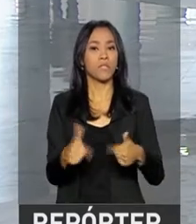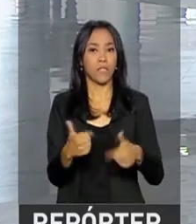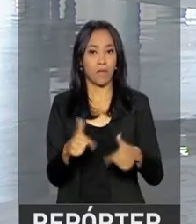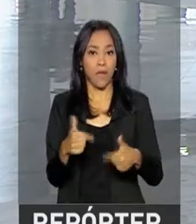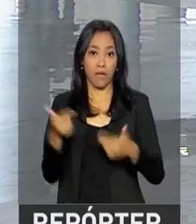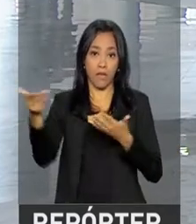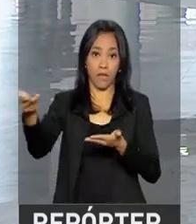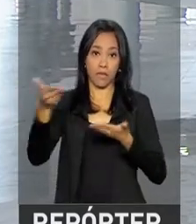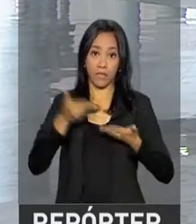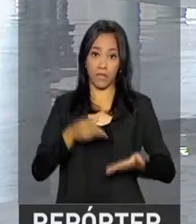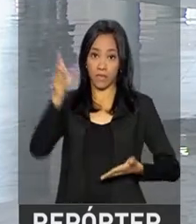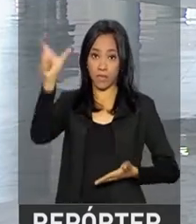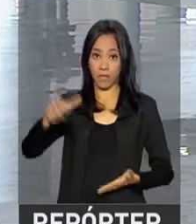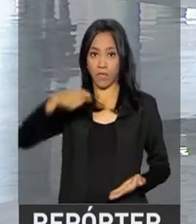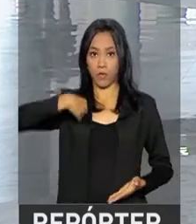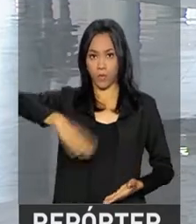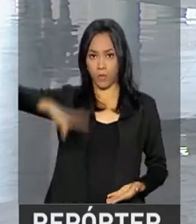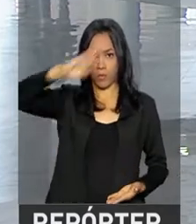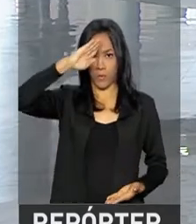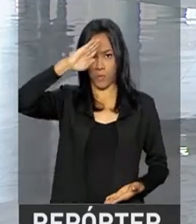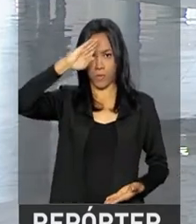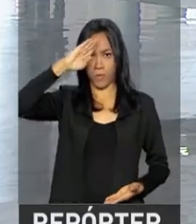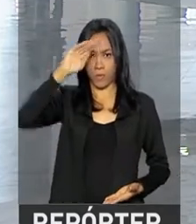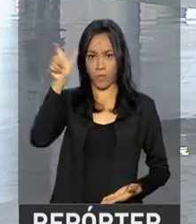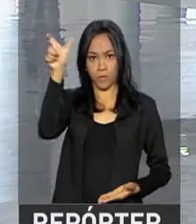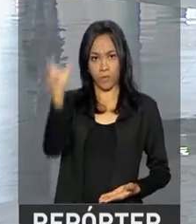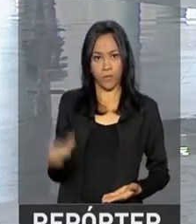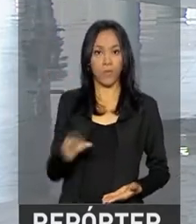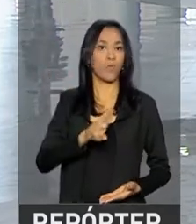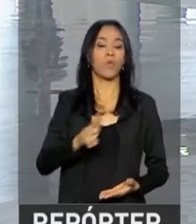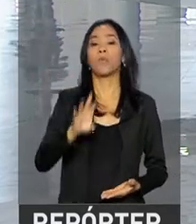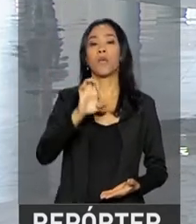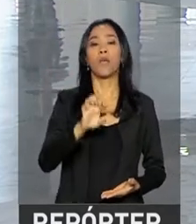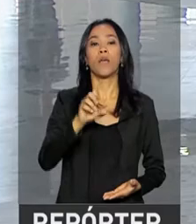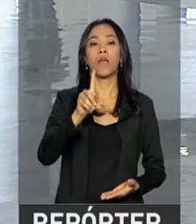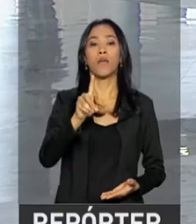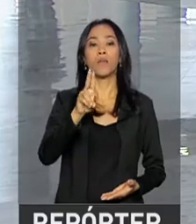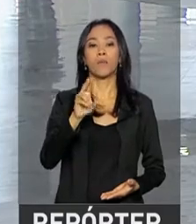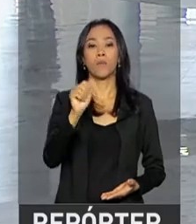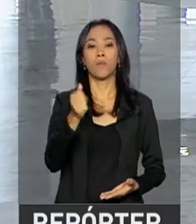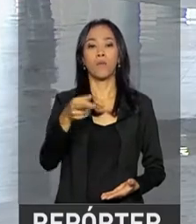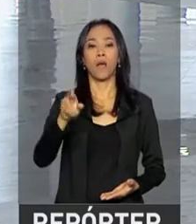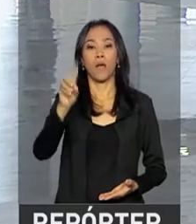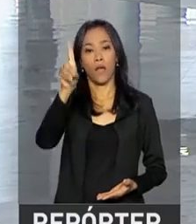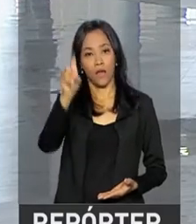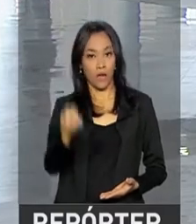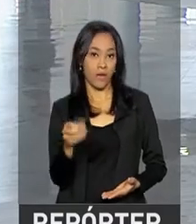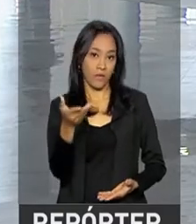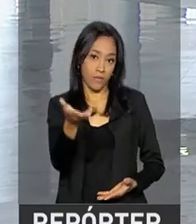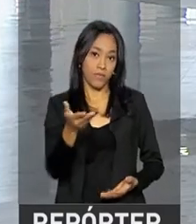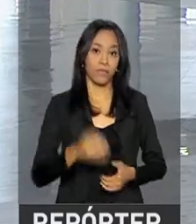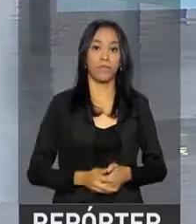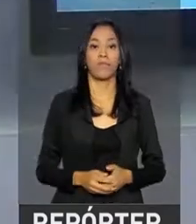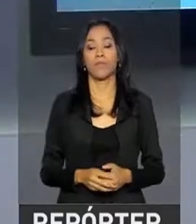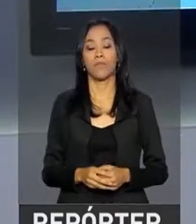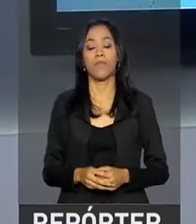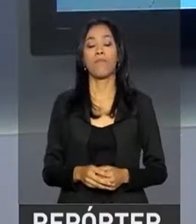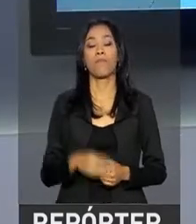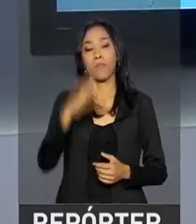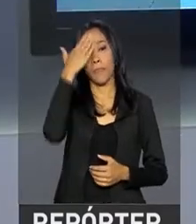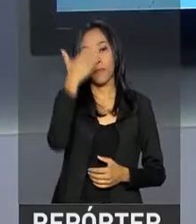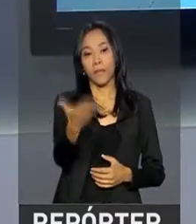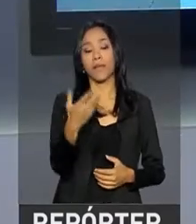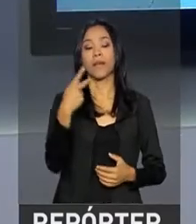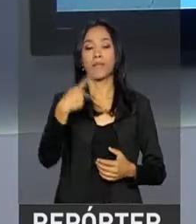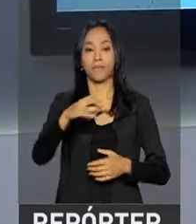da Marinha, o almirante de esquadra, Eduardo Bacelar Leal Ferreira. É o que nós temos no momento, Thaísa. Muito obrigada,